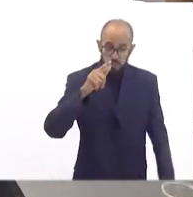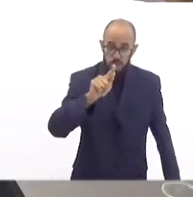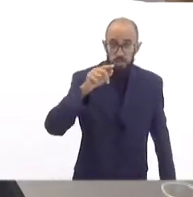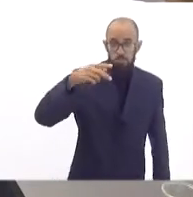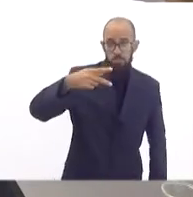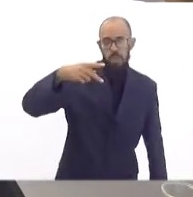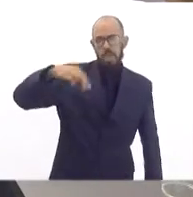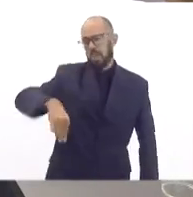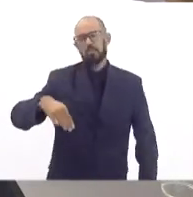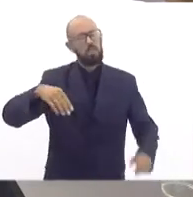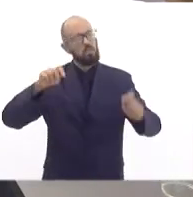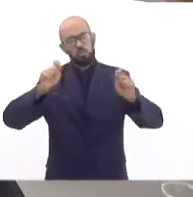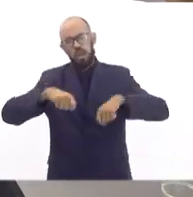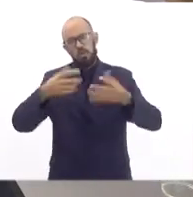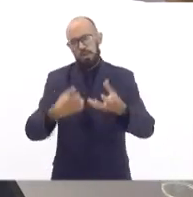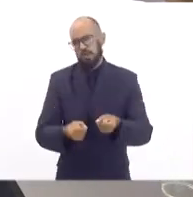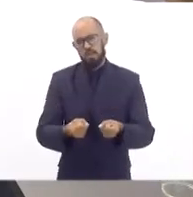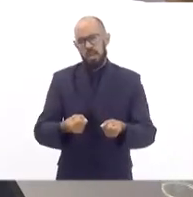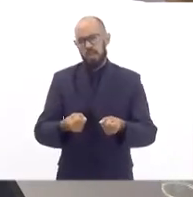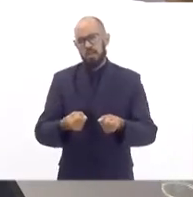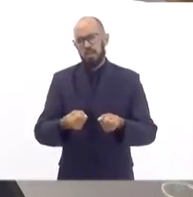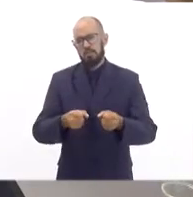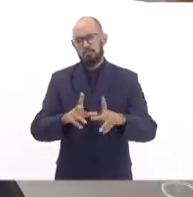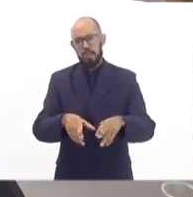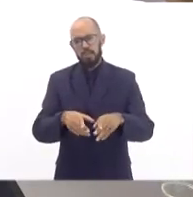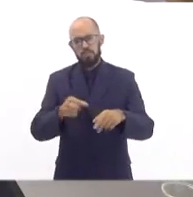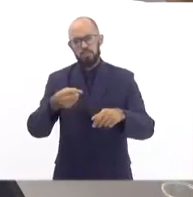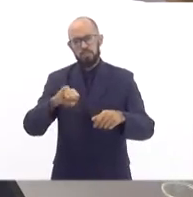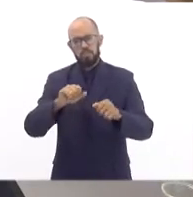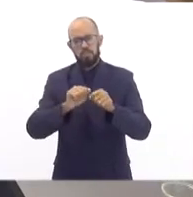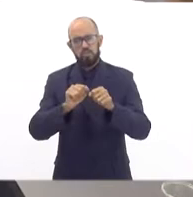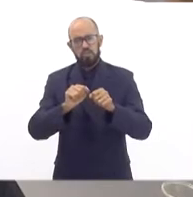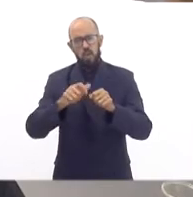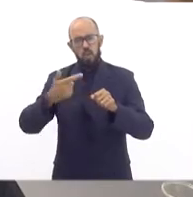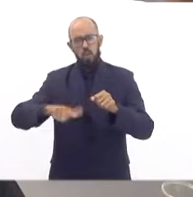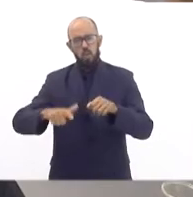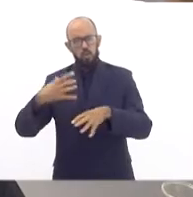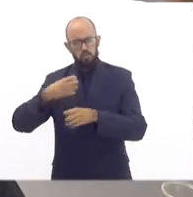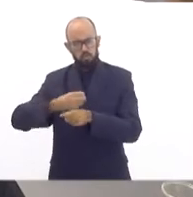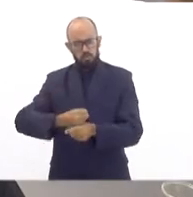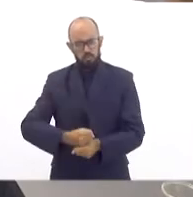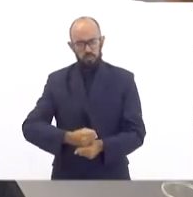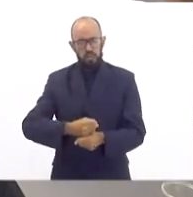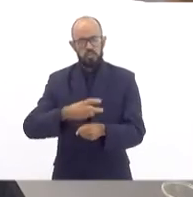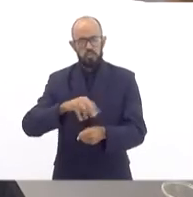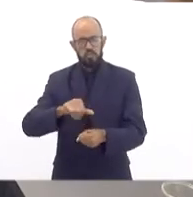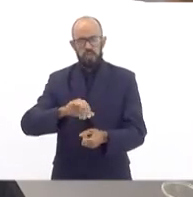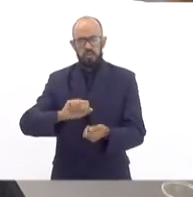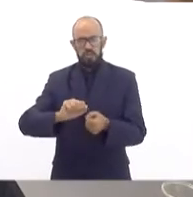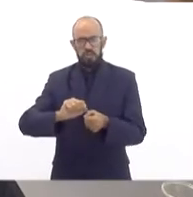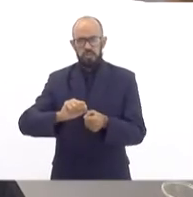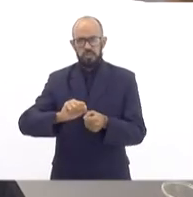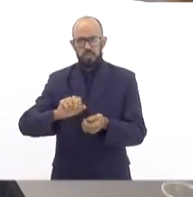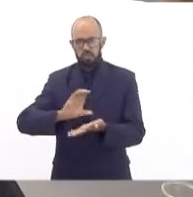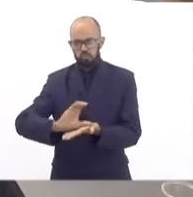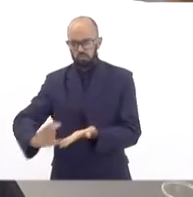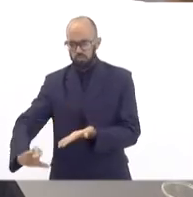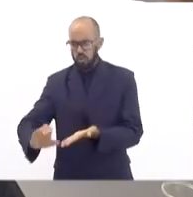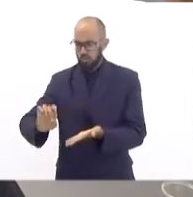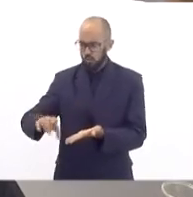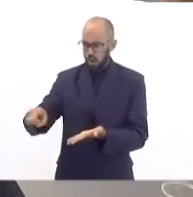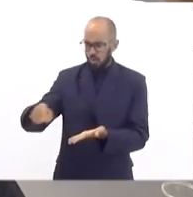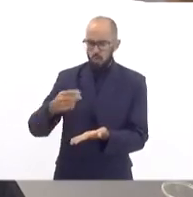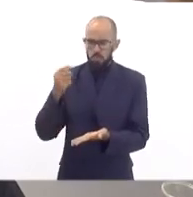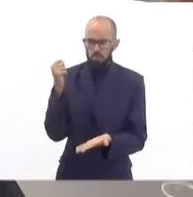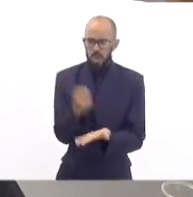disso, mesmo com outro indexador, nós vamos continuar financiando o modal ferroviário exclusivamente com base nas receitas das tarifas